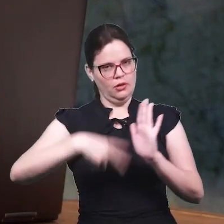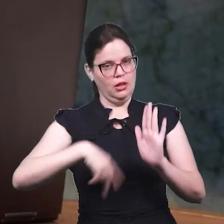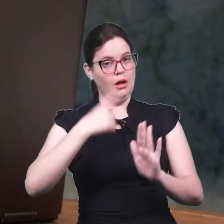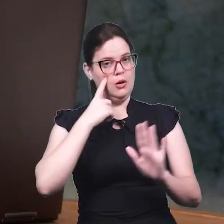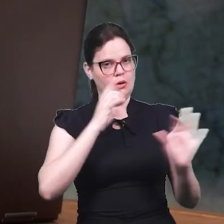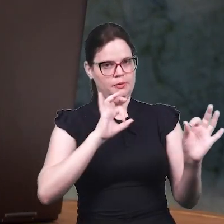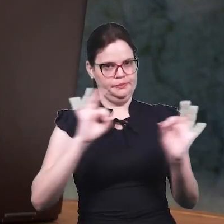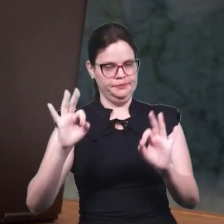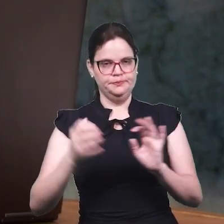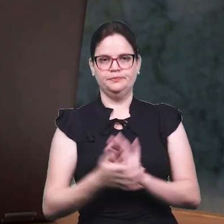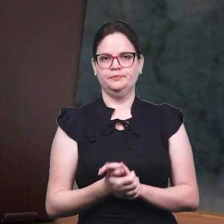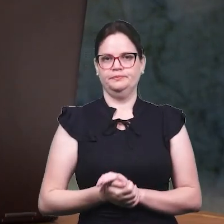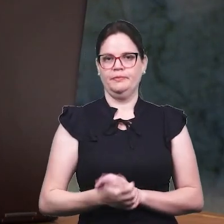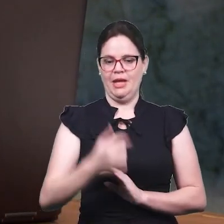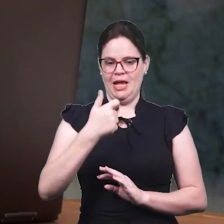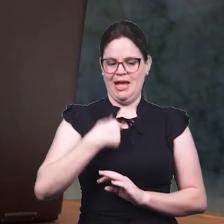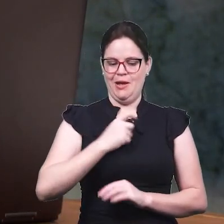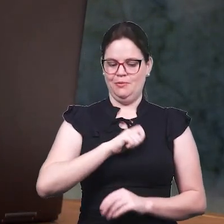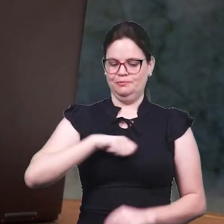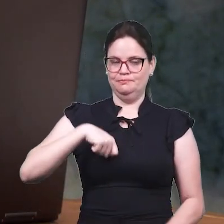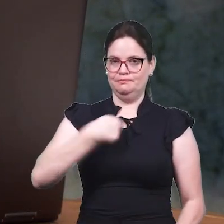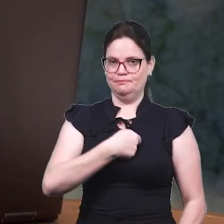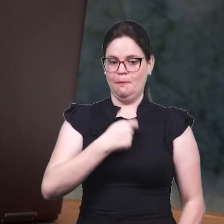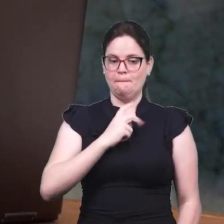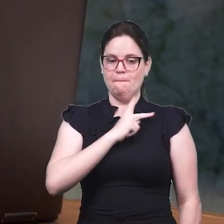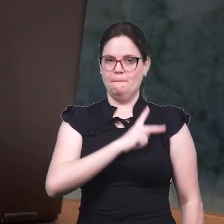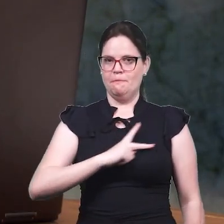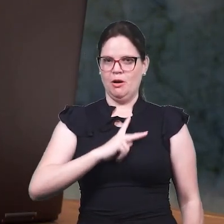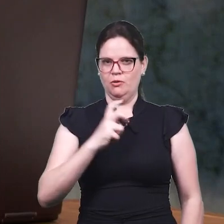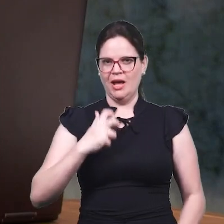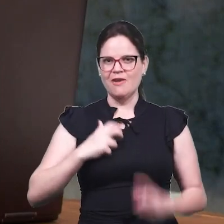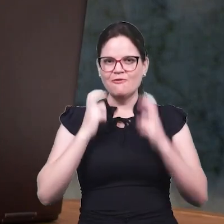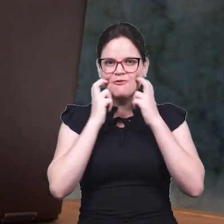texto. Porque não me envergonho